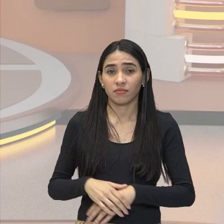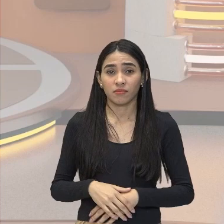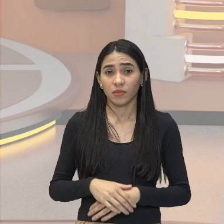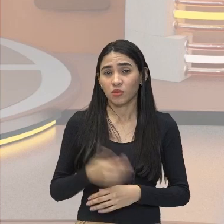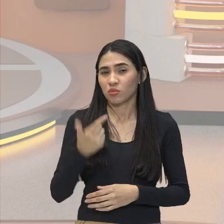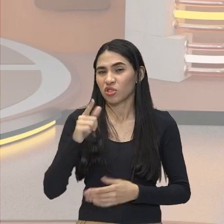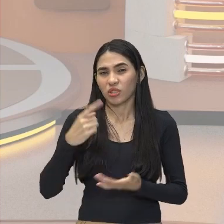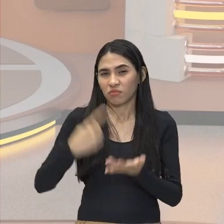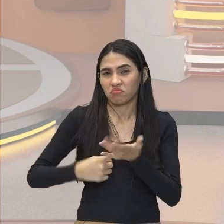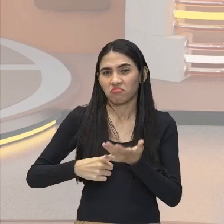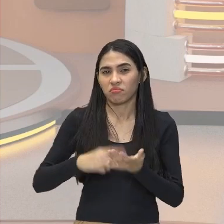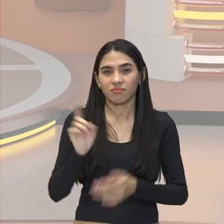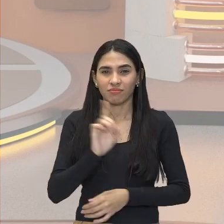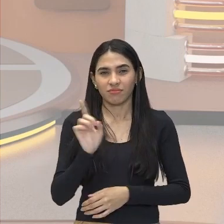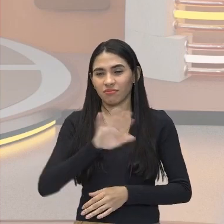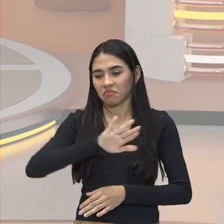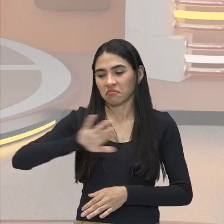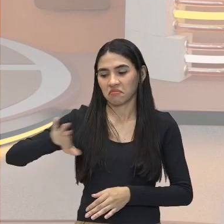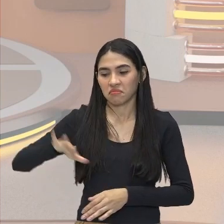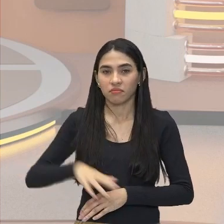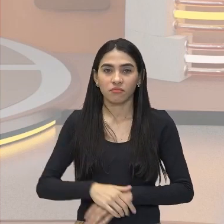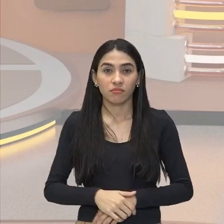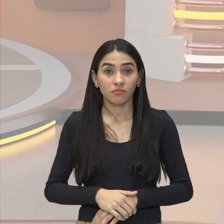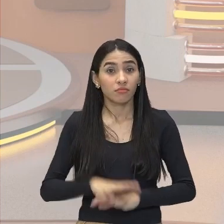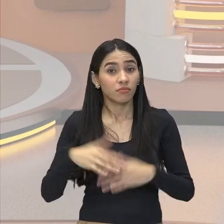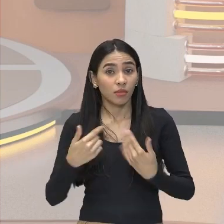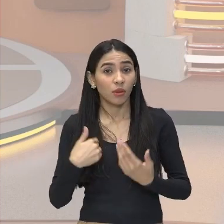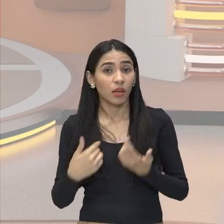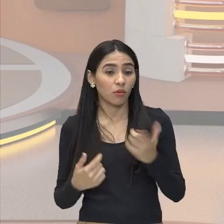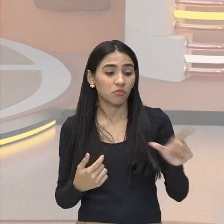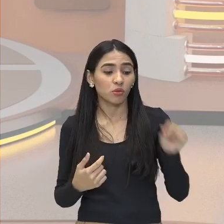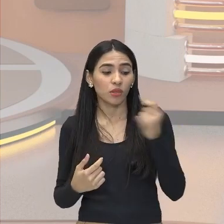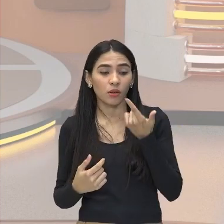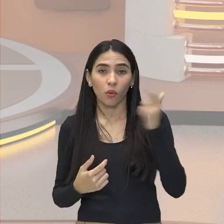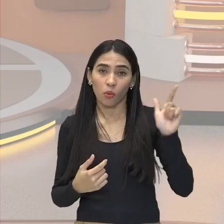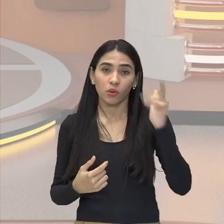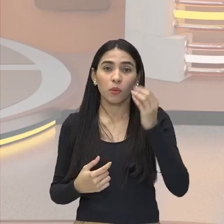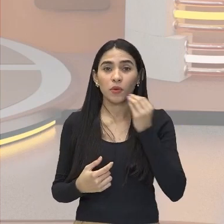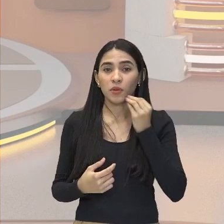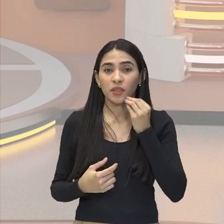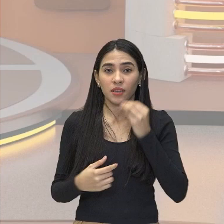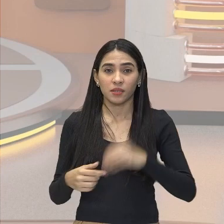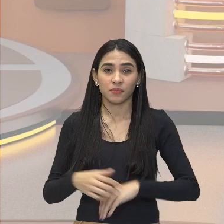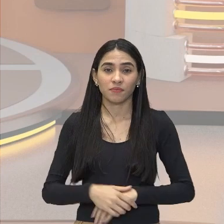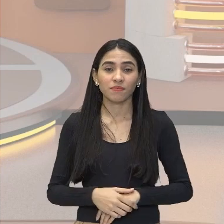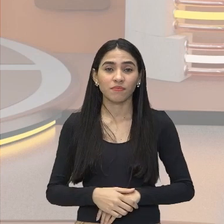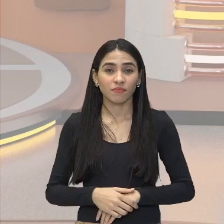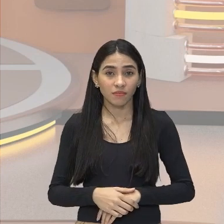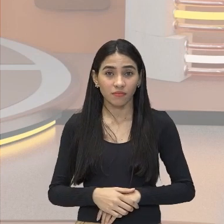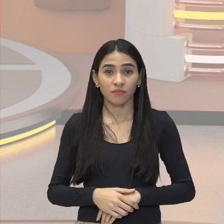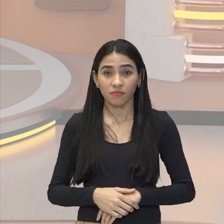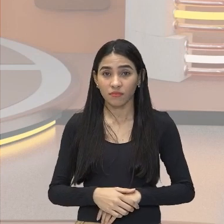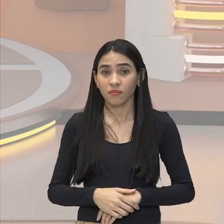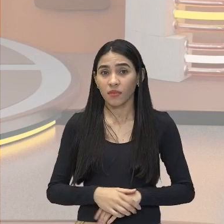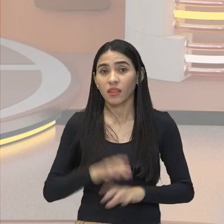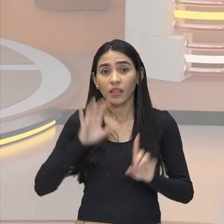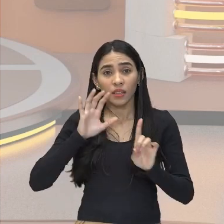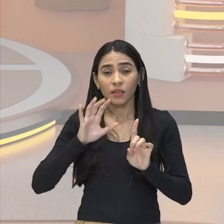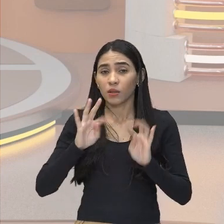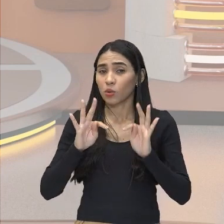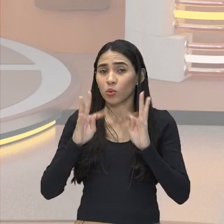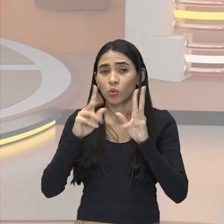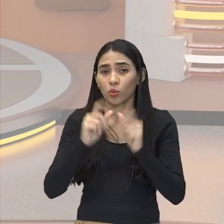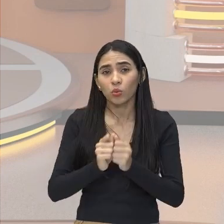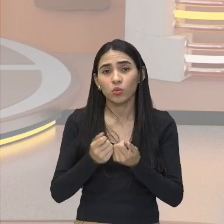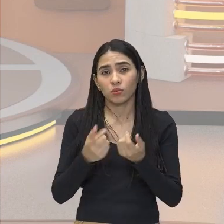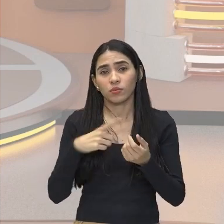mesmo com aquilo ali, né? Então, eu vou assumir isso daqui. Não é verdade? Isso serve para tudo, tá, gente? Isso